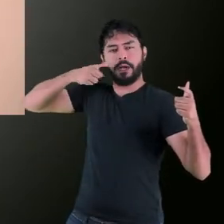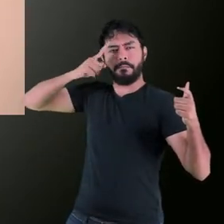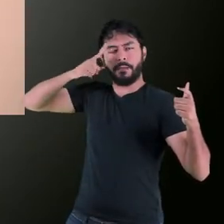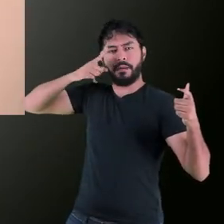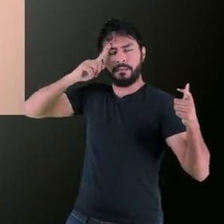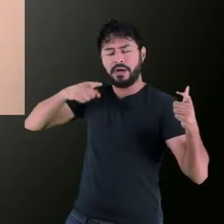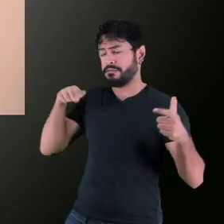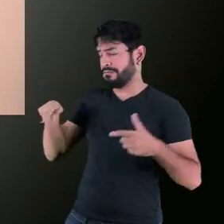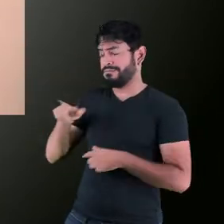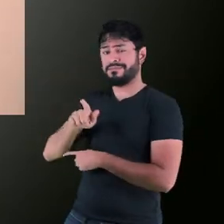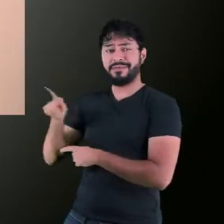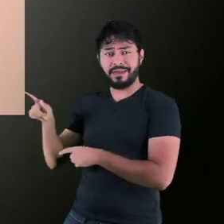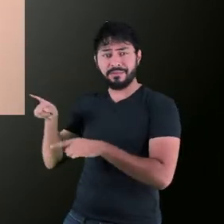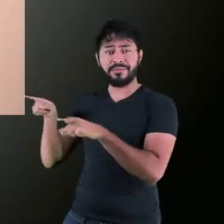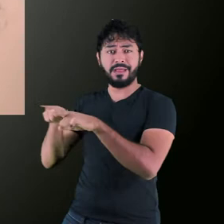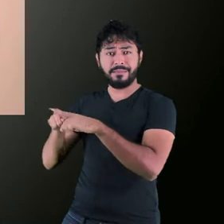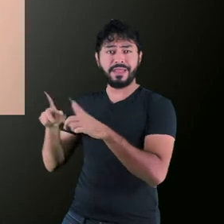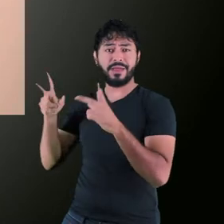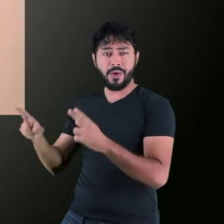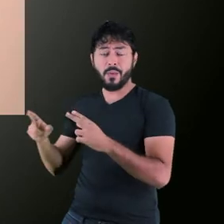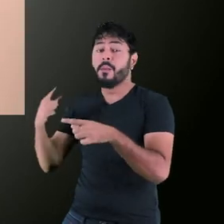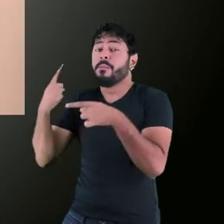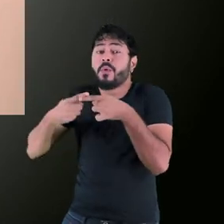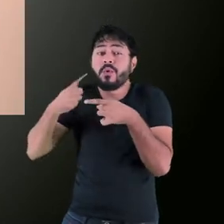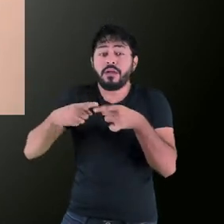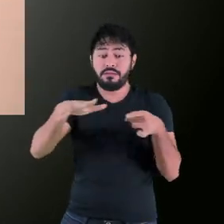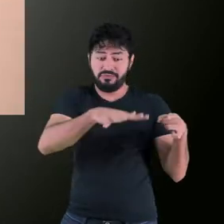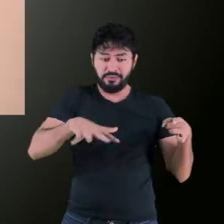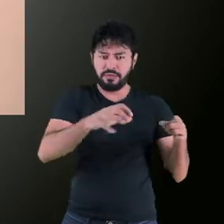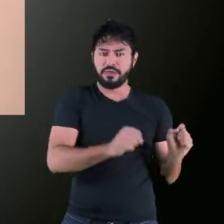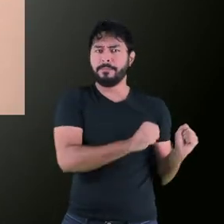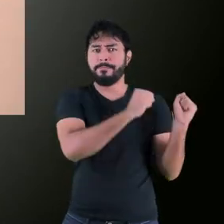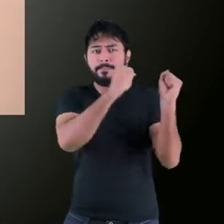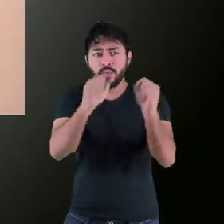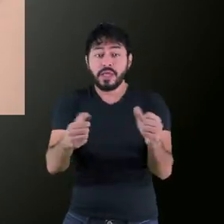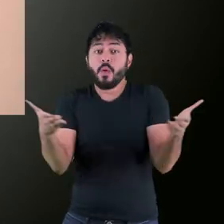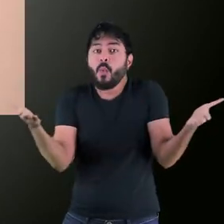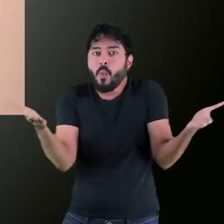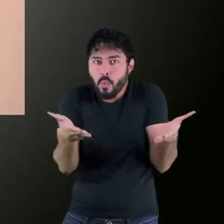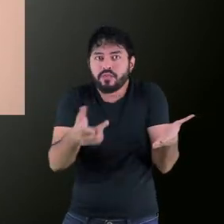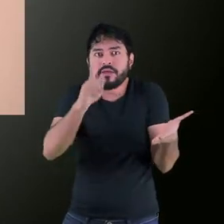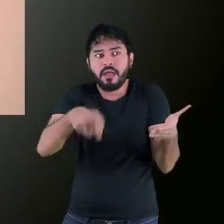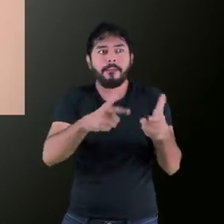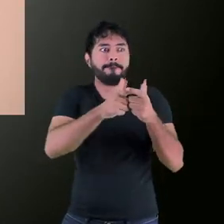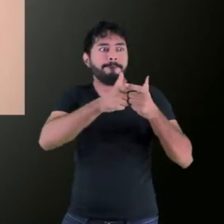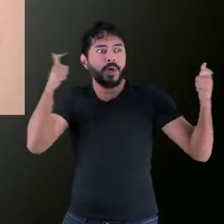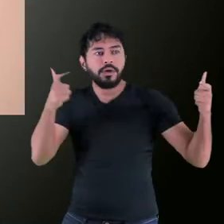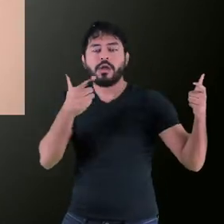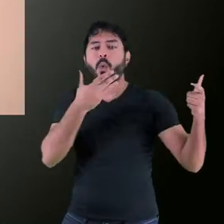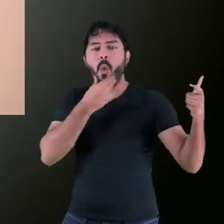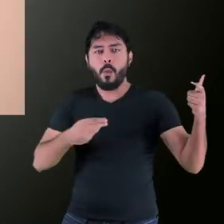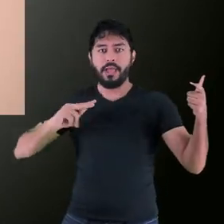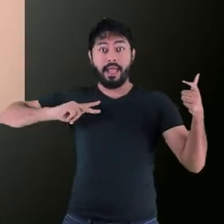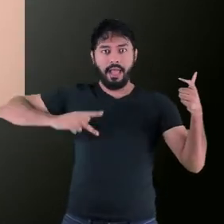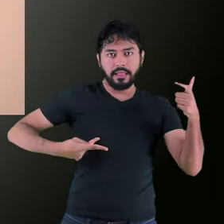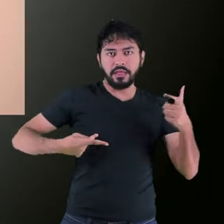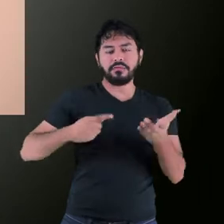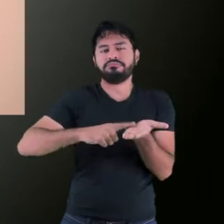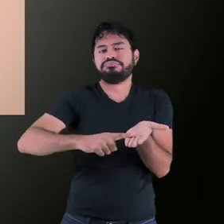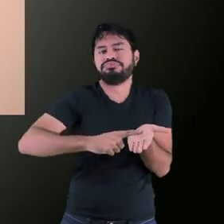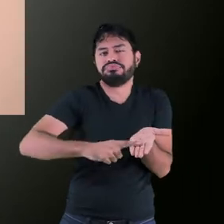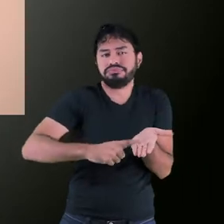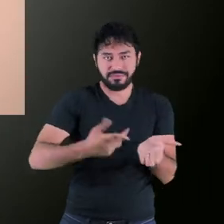de poder são compostos, hoje são compostos majoritariamente por homens, e homens héteros, homens brancos, e era essa a composição do